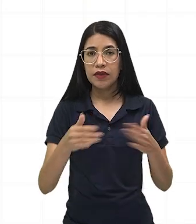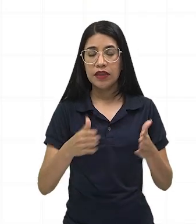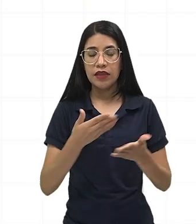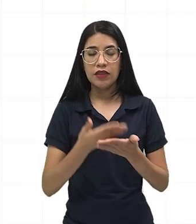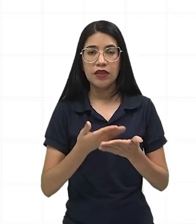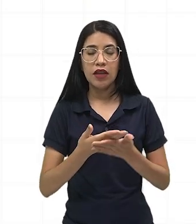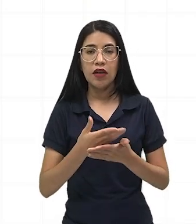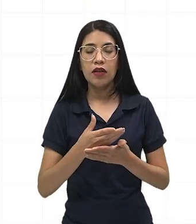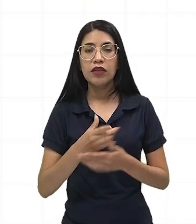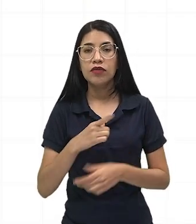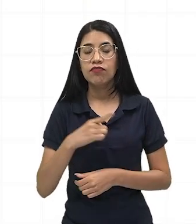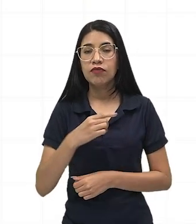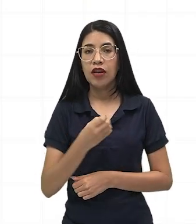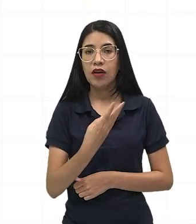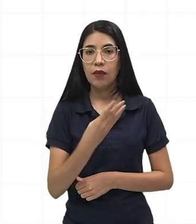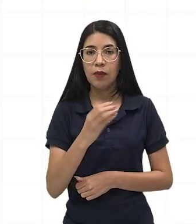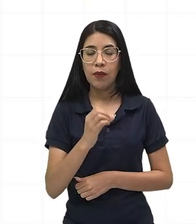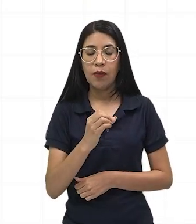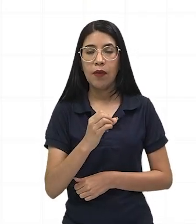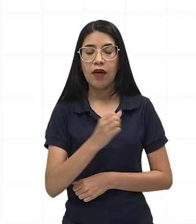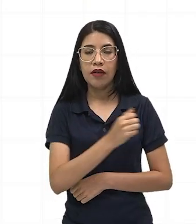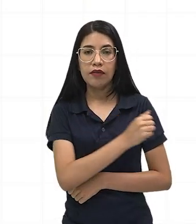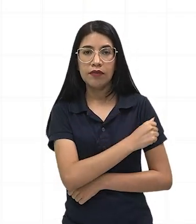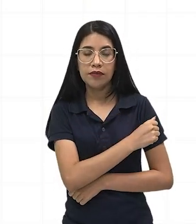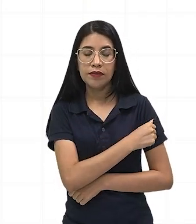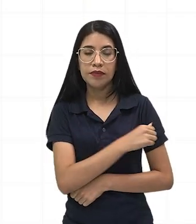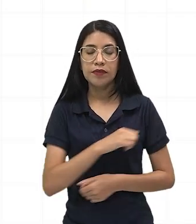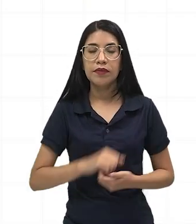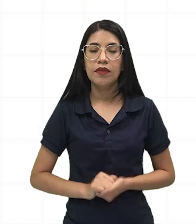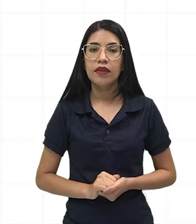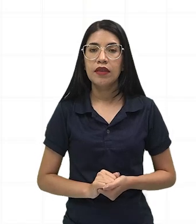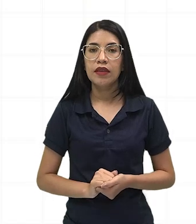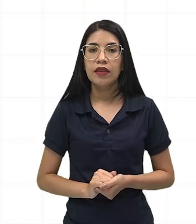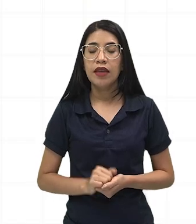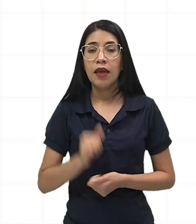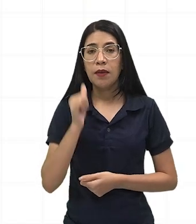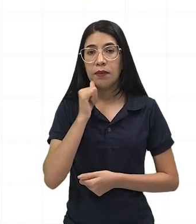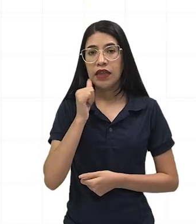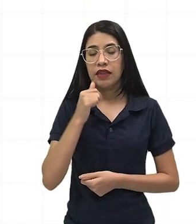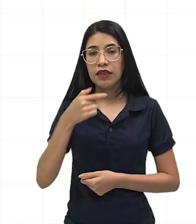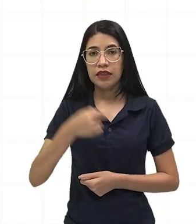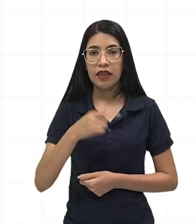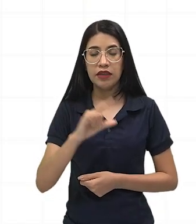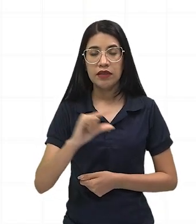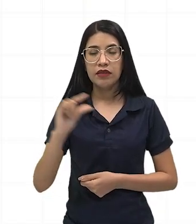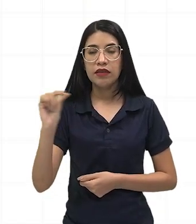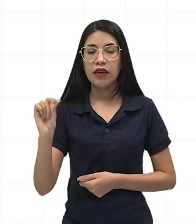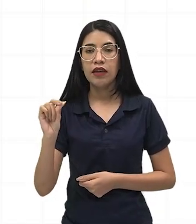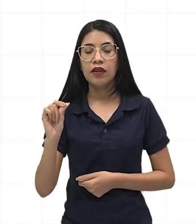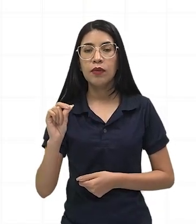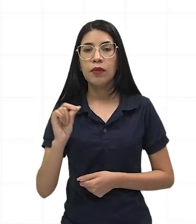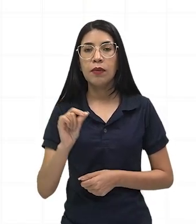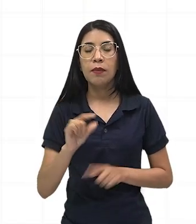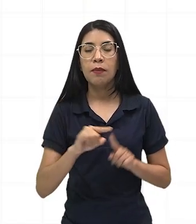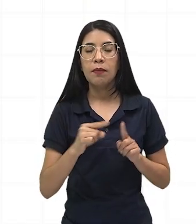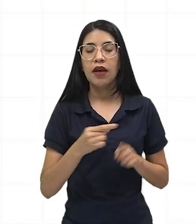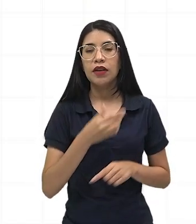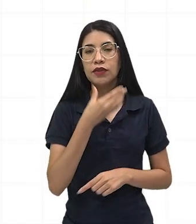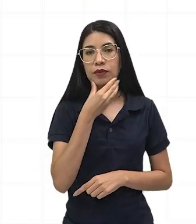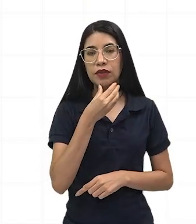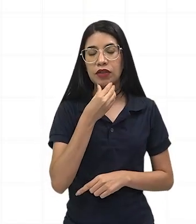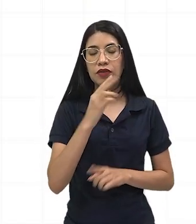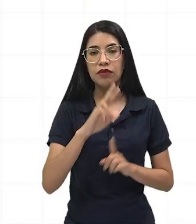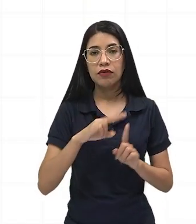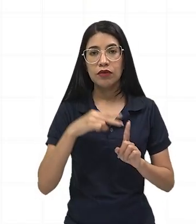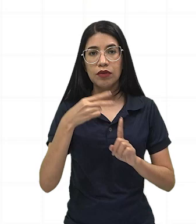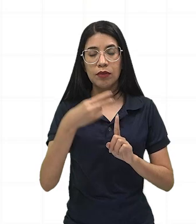aula havia 40 alunos. Quando 7 meninas saíram, o número de meninos passou a ser o